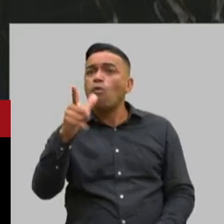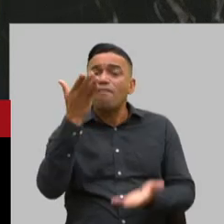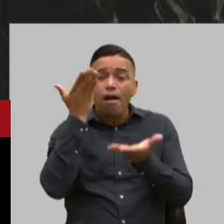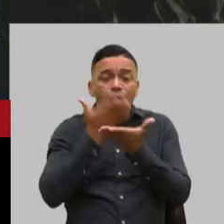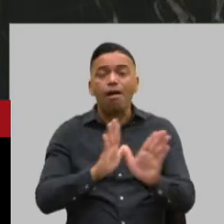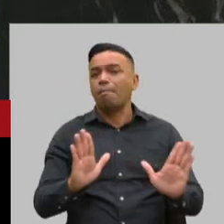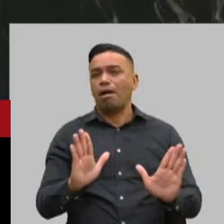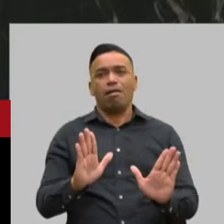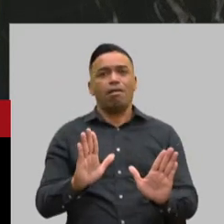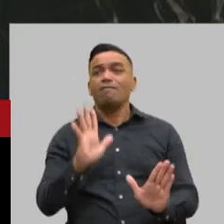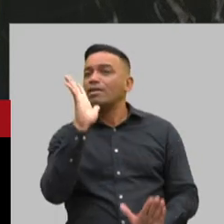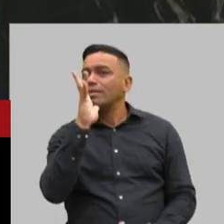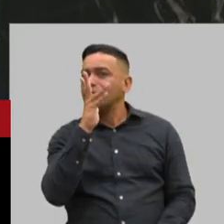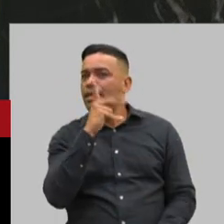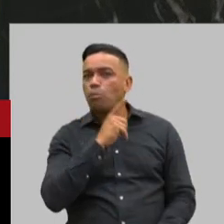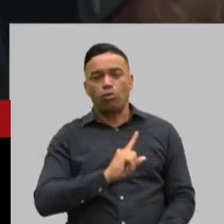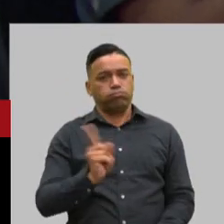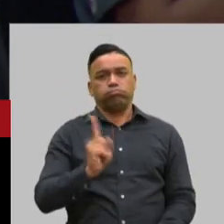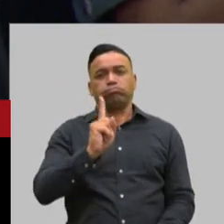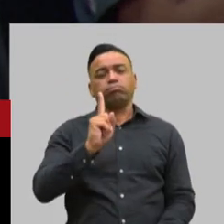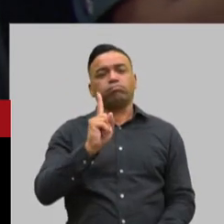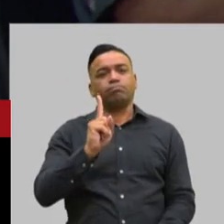vai demorar muito.